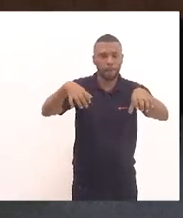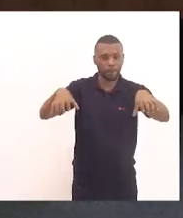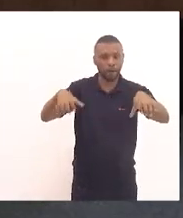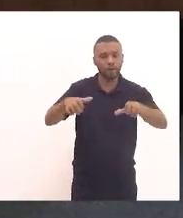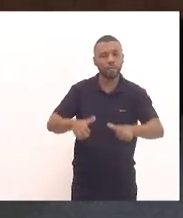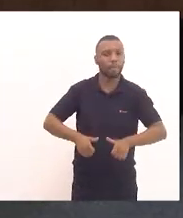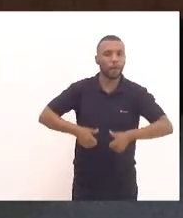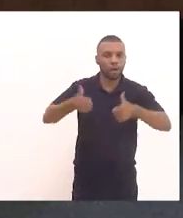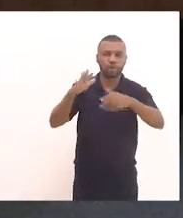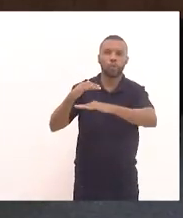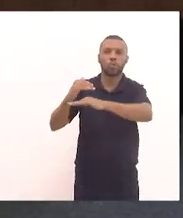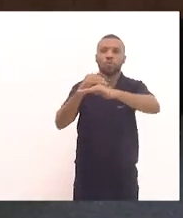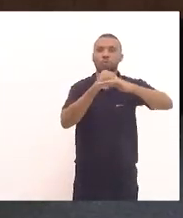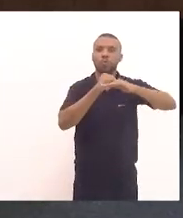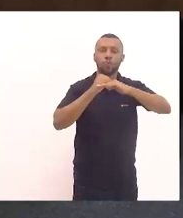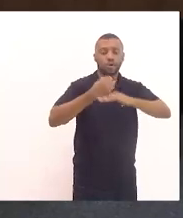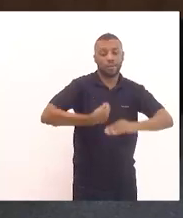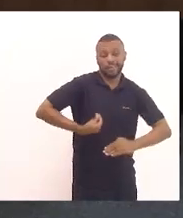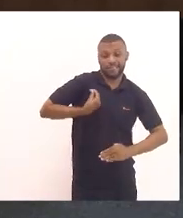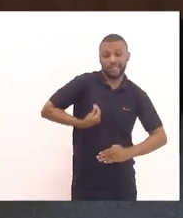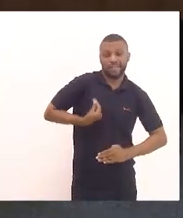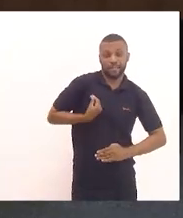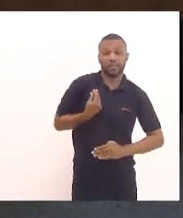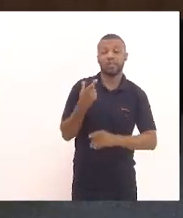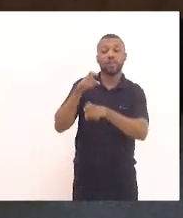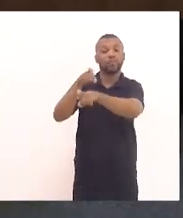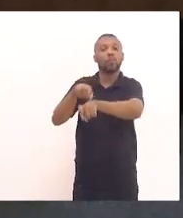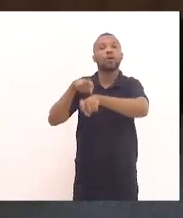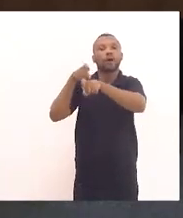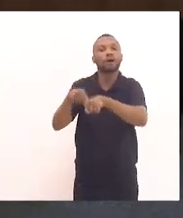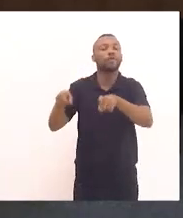preservação do estilo de vida e da vida no campo.